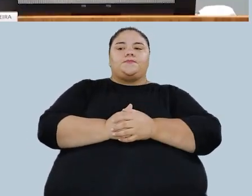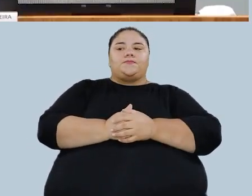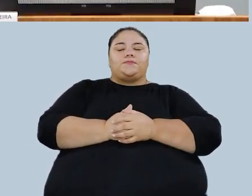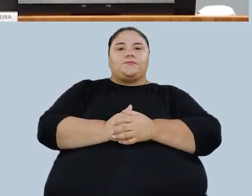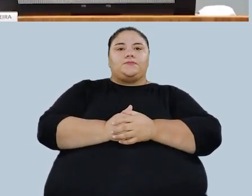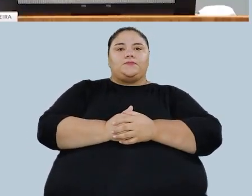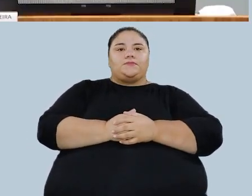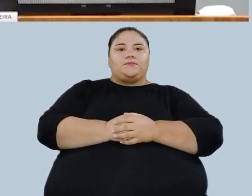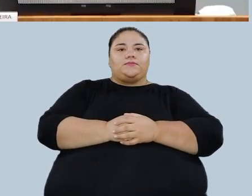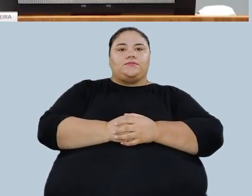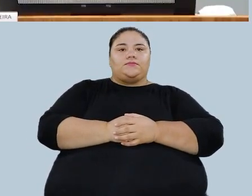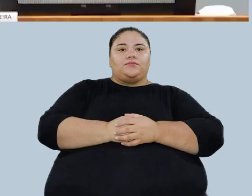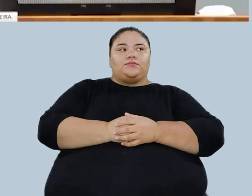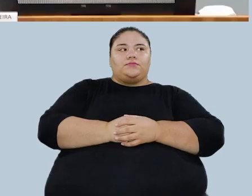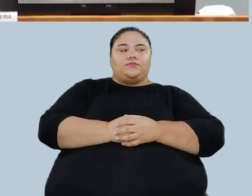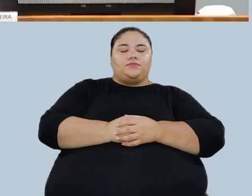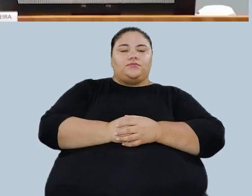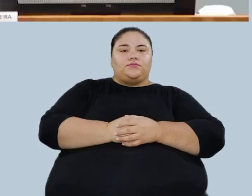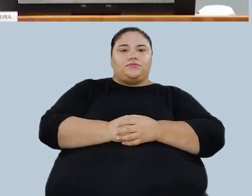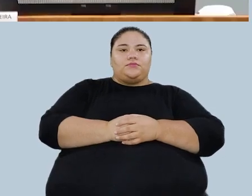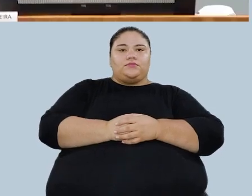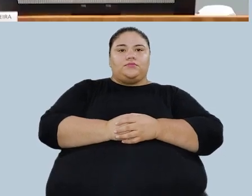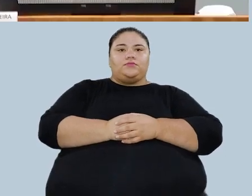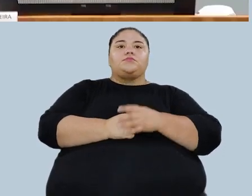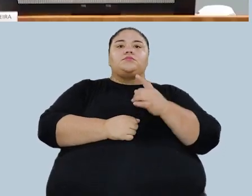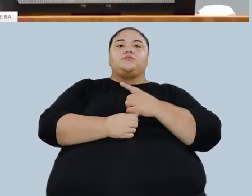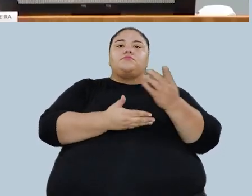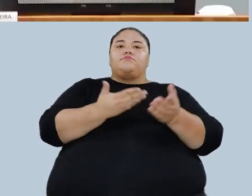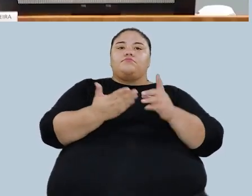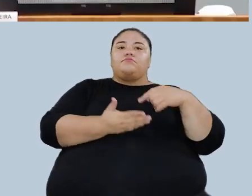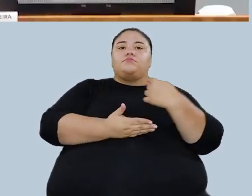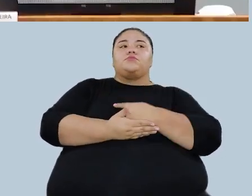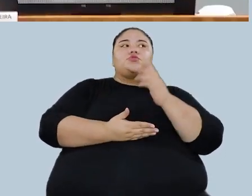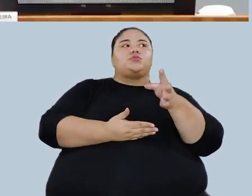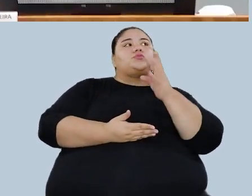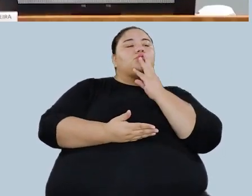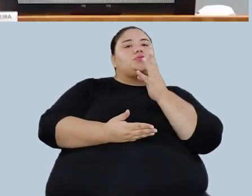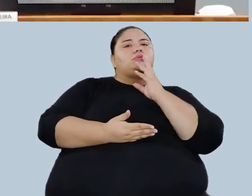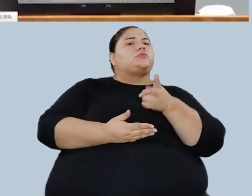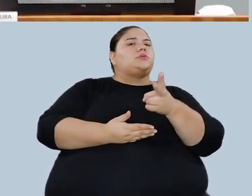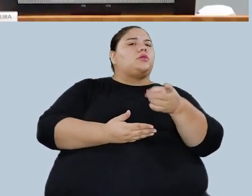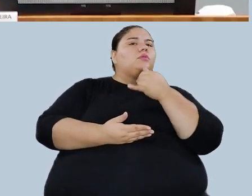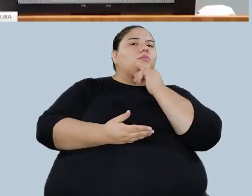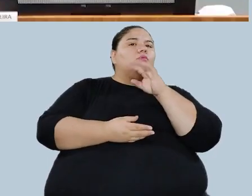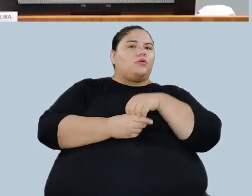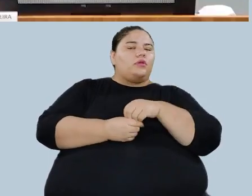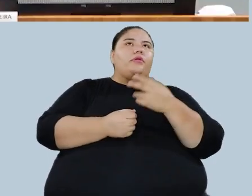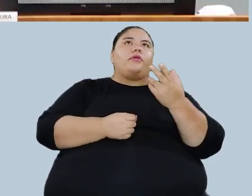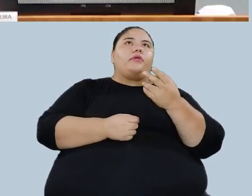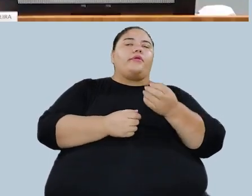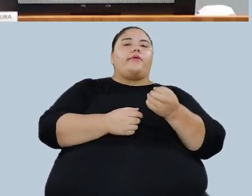nesse ponto, há um tratamento coerente com o que nós já conhecemos. Sempre regime de